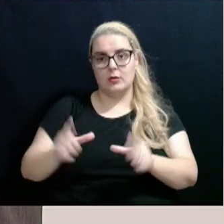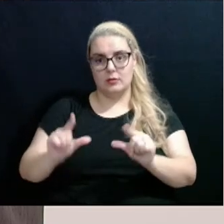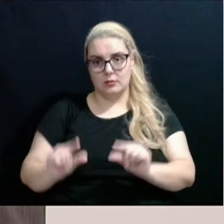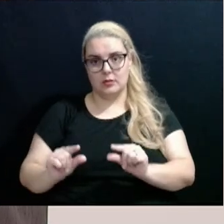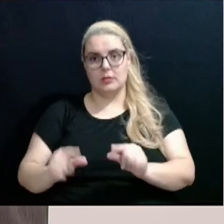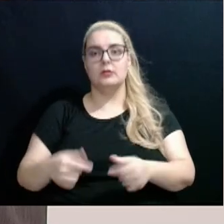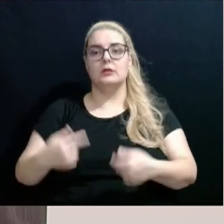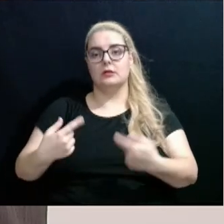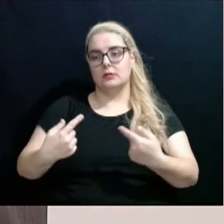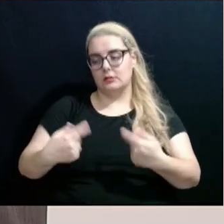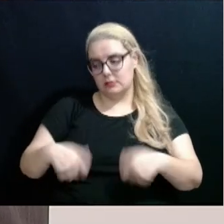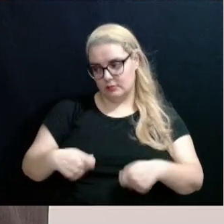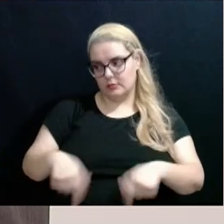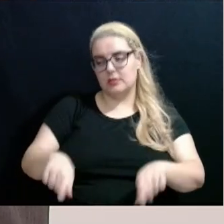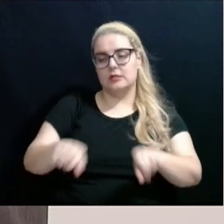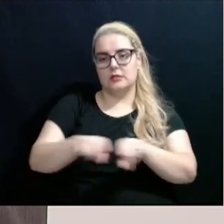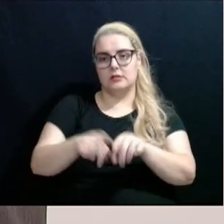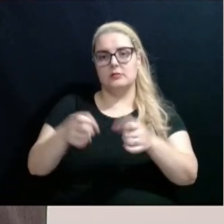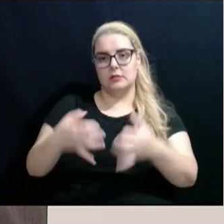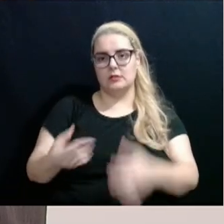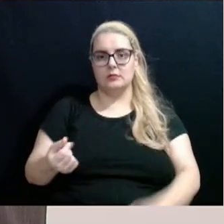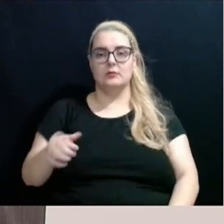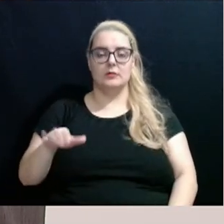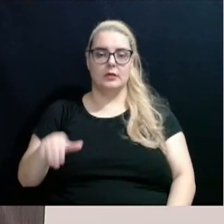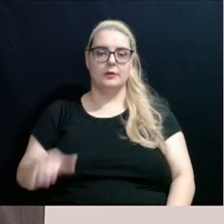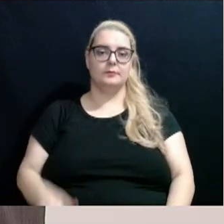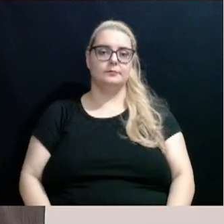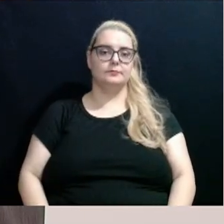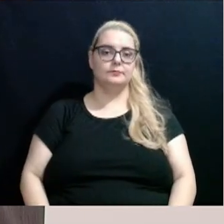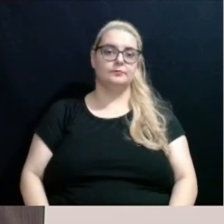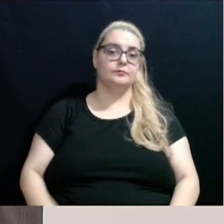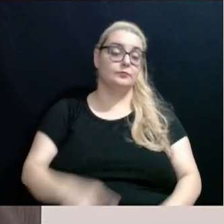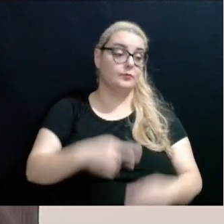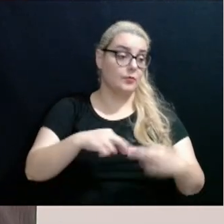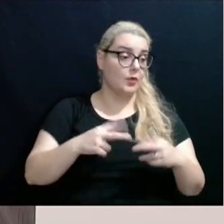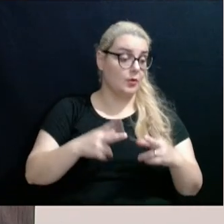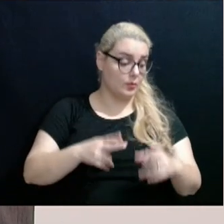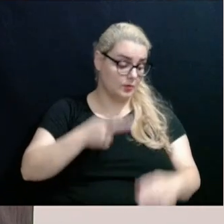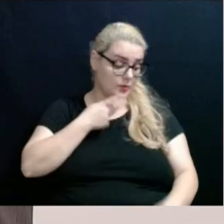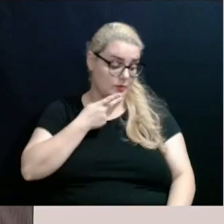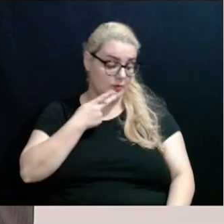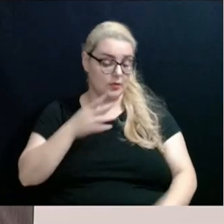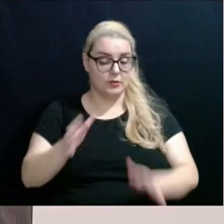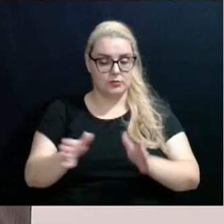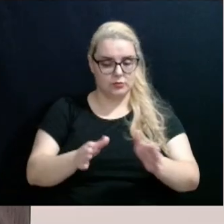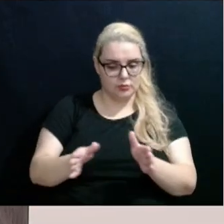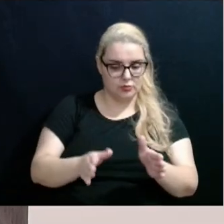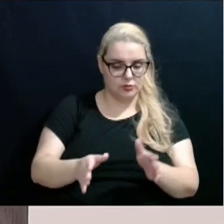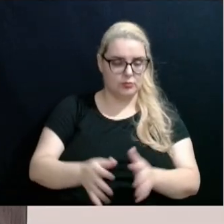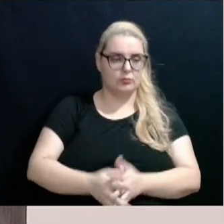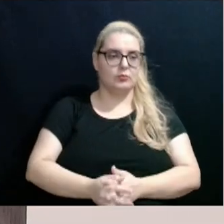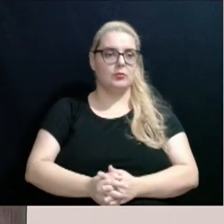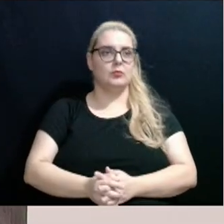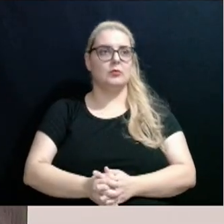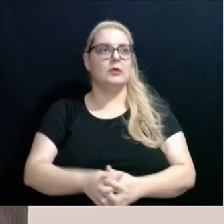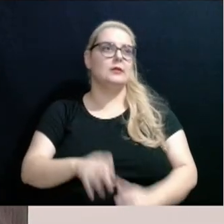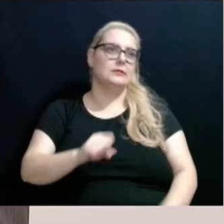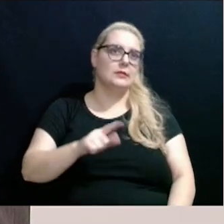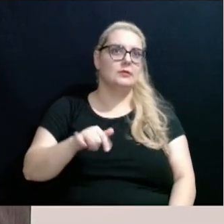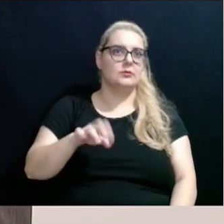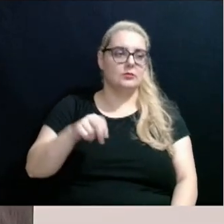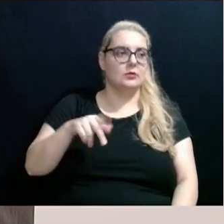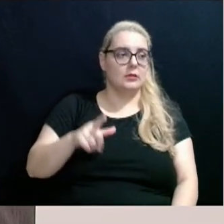justifica esse preço mais barato. E nessa questão, como a gente está falando de um período, né, sazonal, falando da